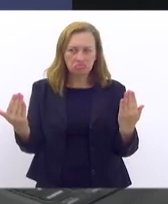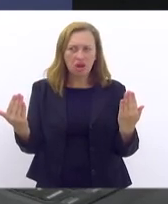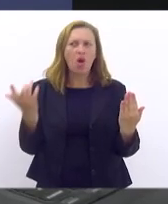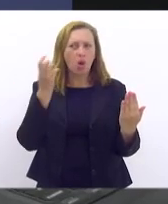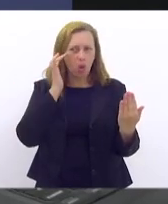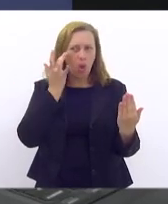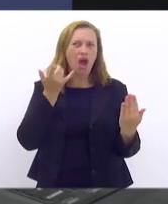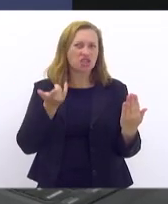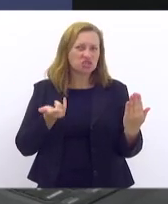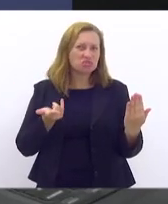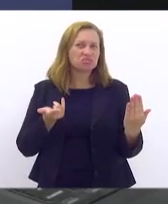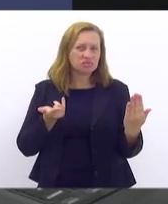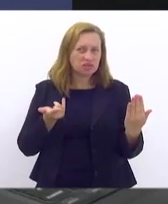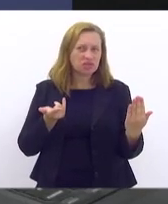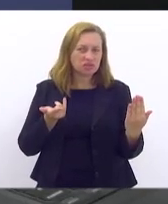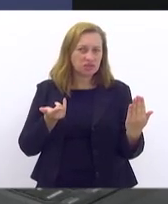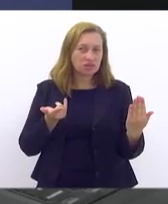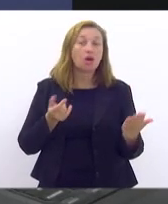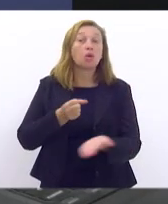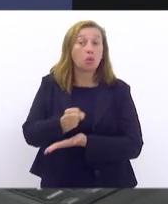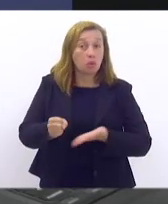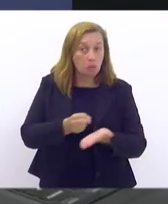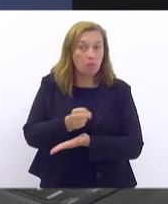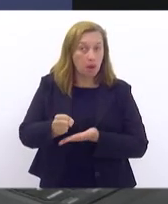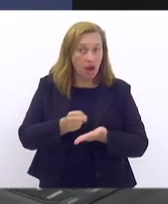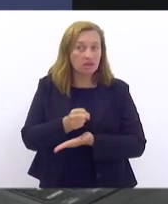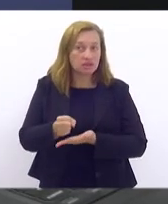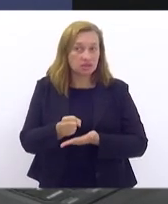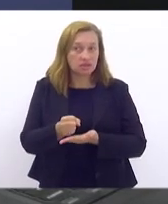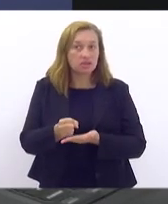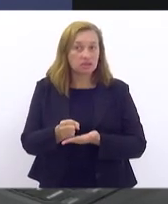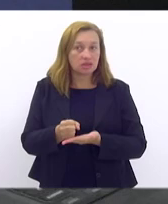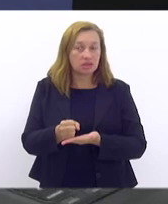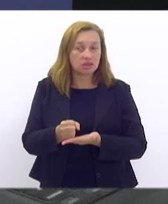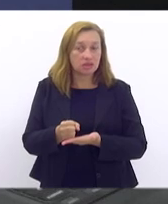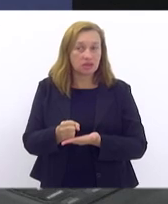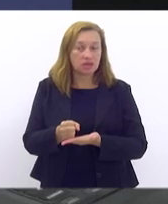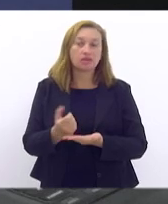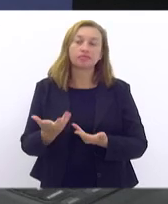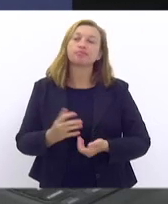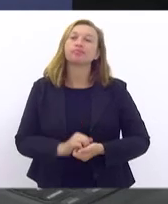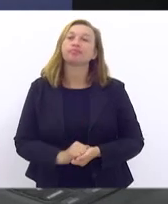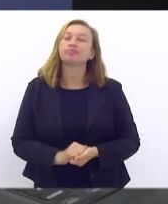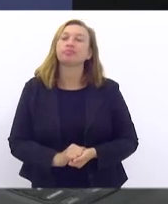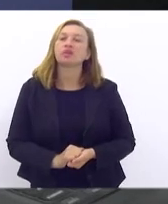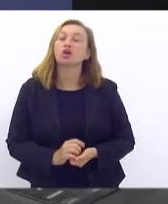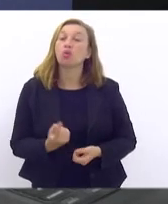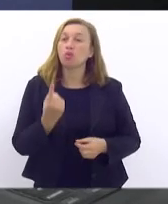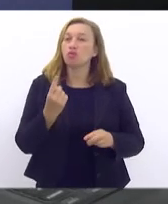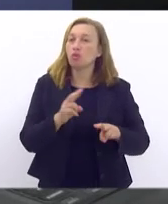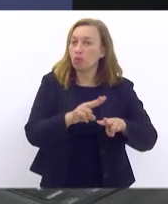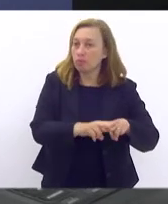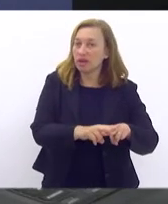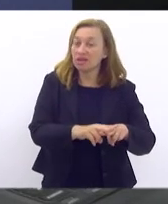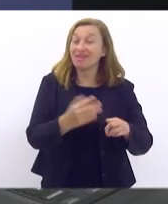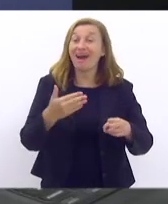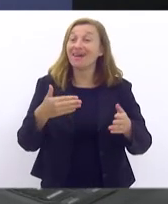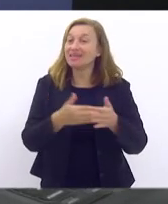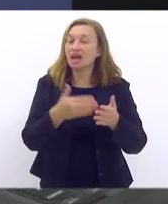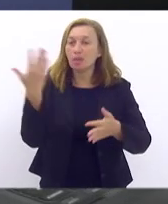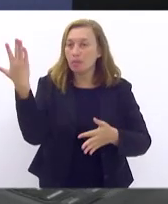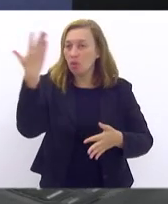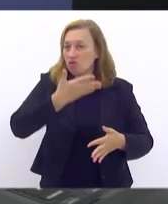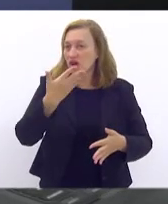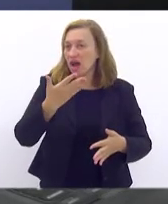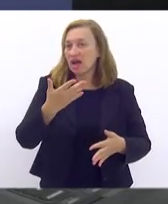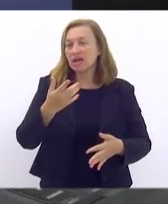acho... mas, com base nisso, ele ficou bastante tempo preso, até que conseguisse provar que ele